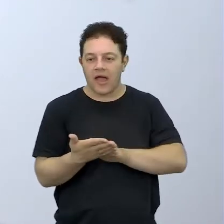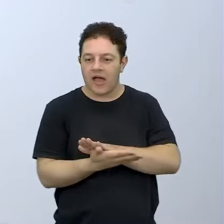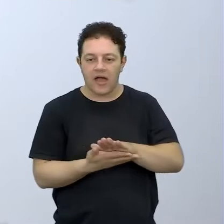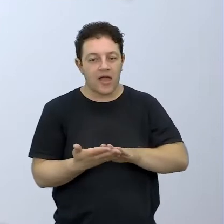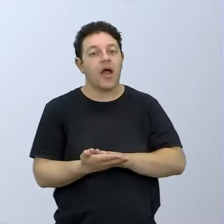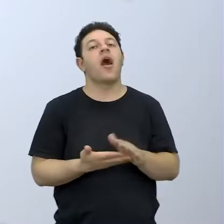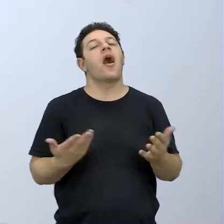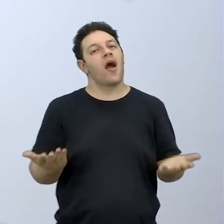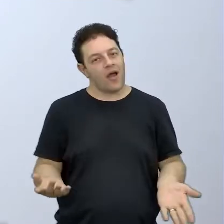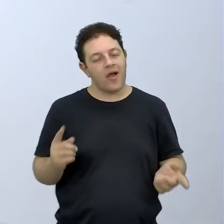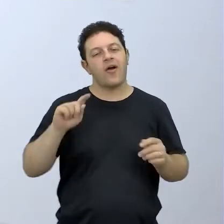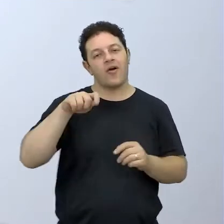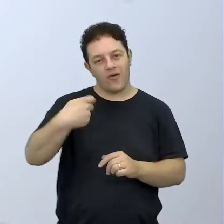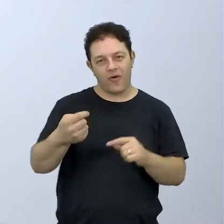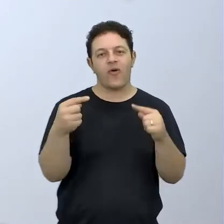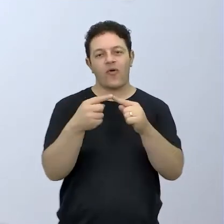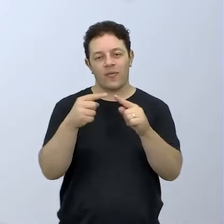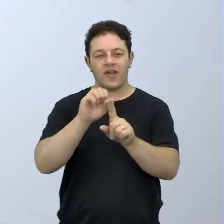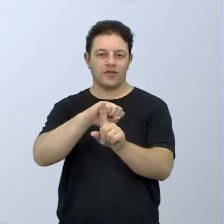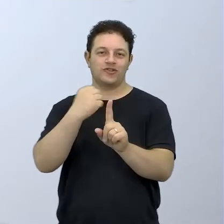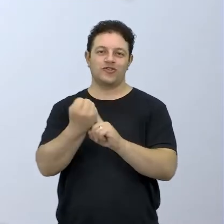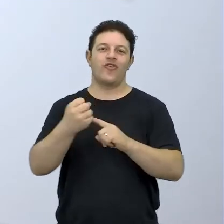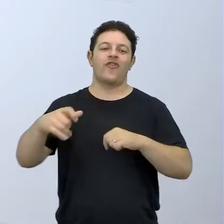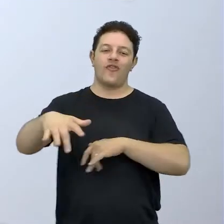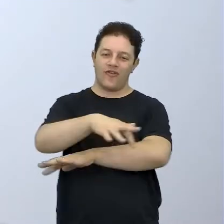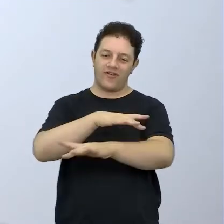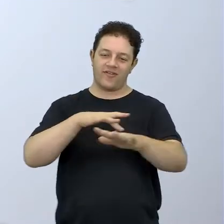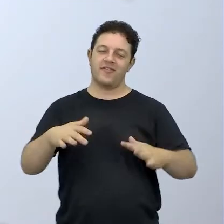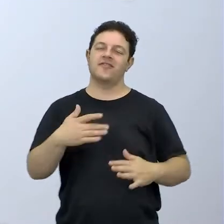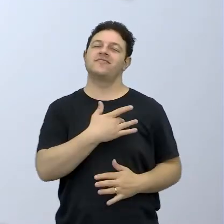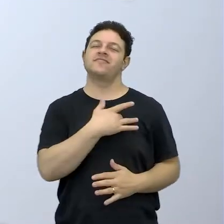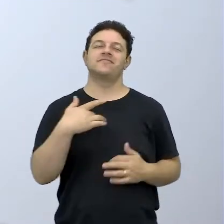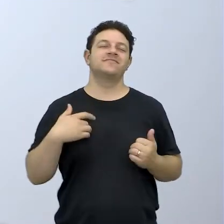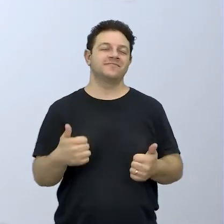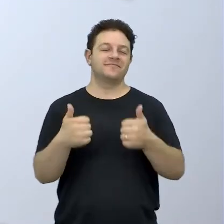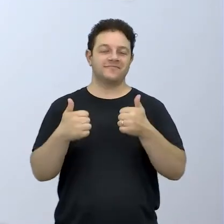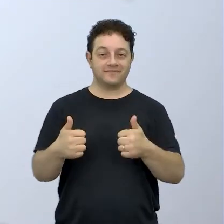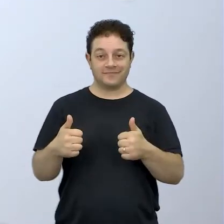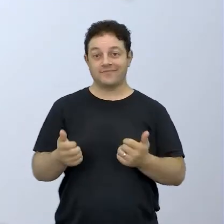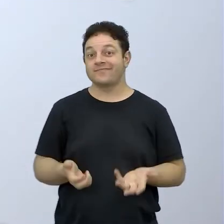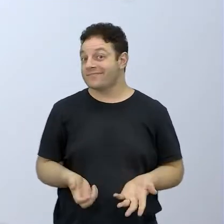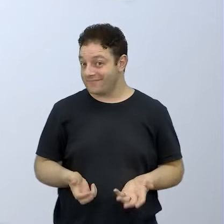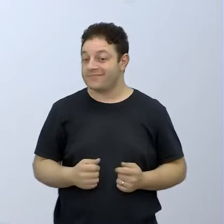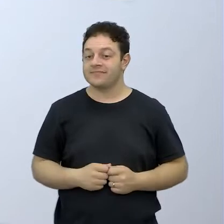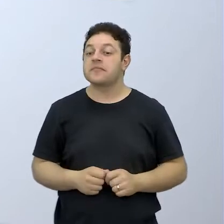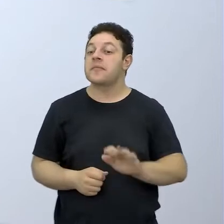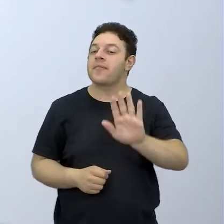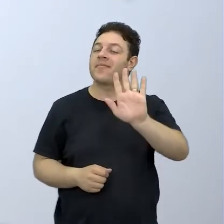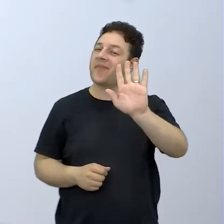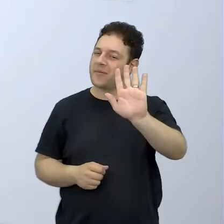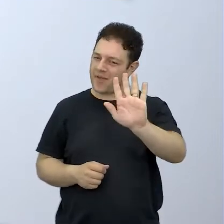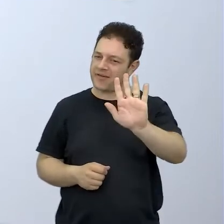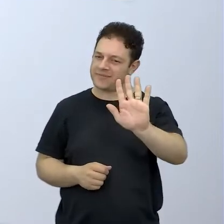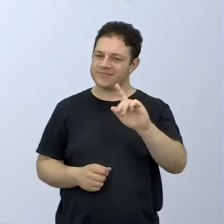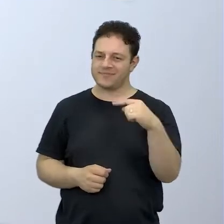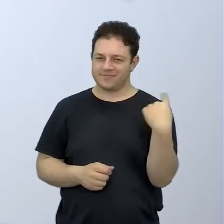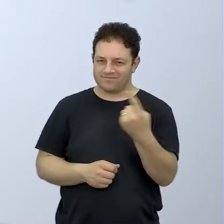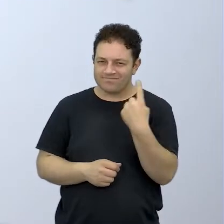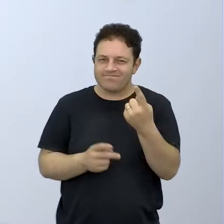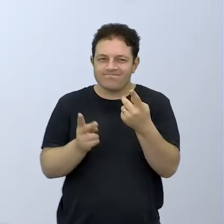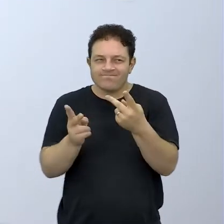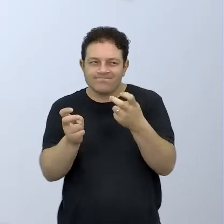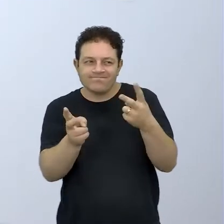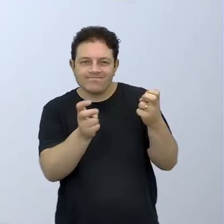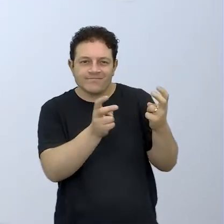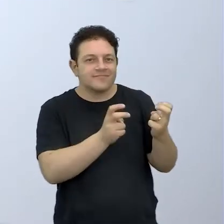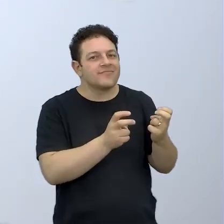esse seria, né, o que a gente considera o bem-estar social. Mas a gente viu que nem